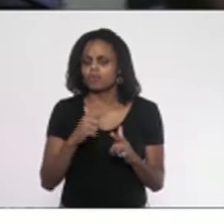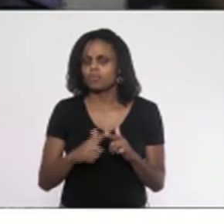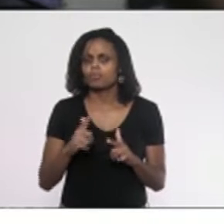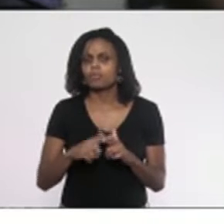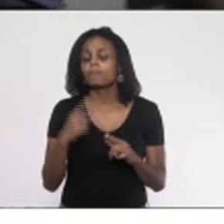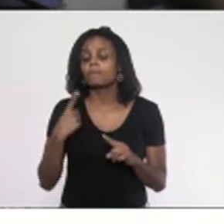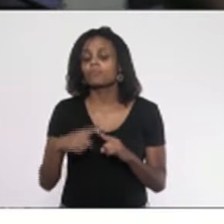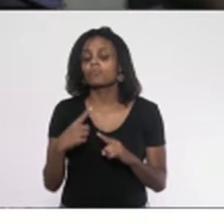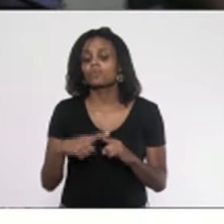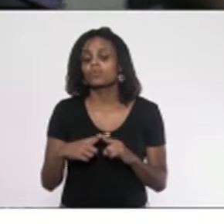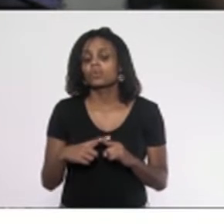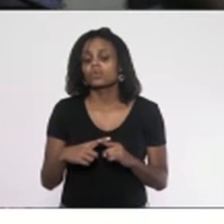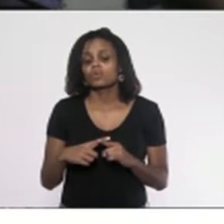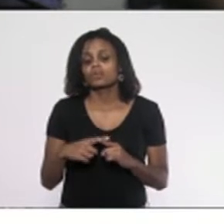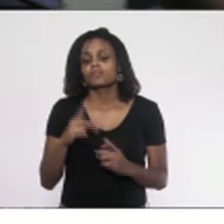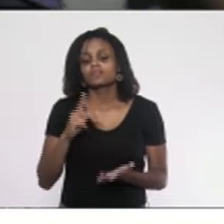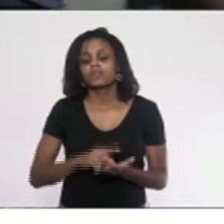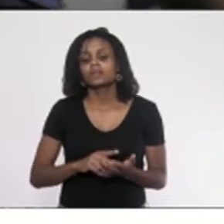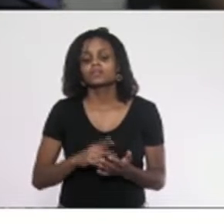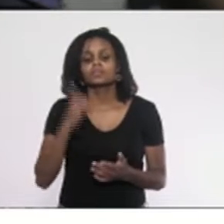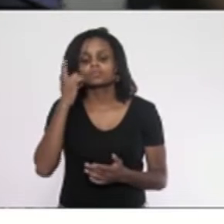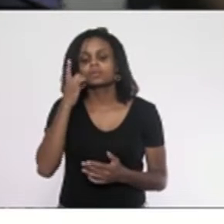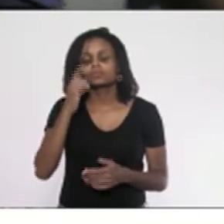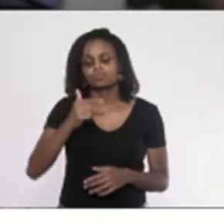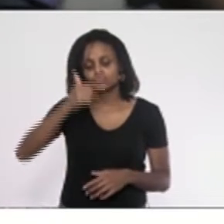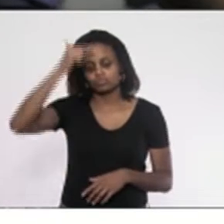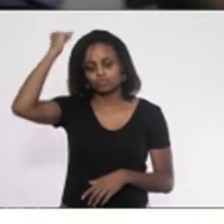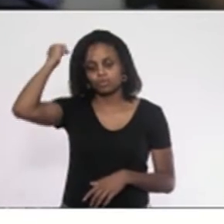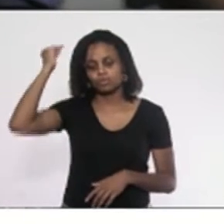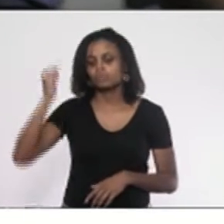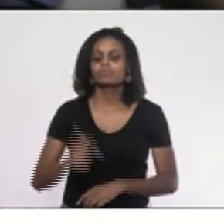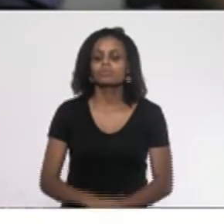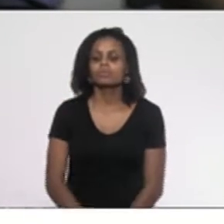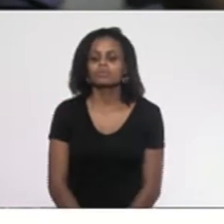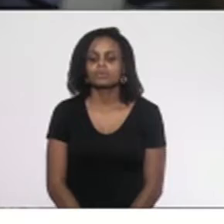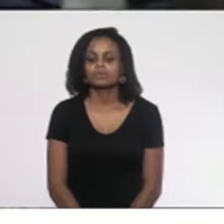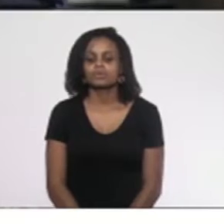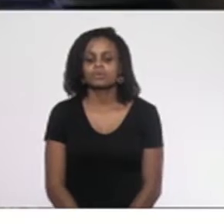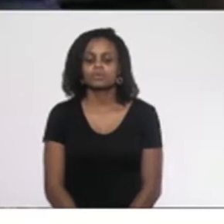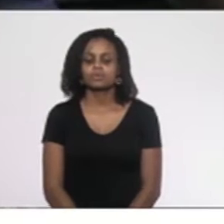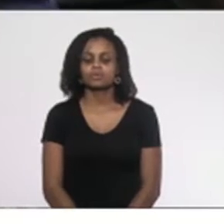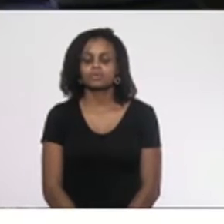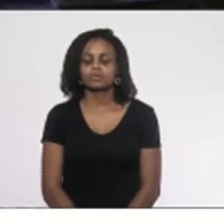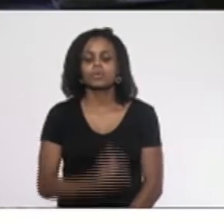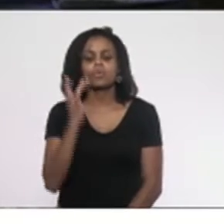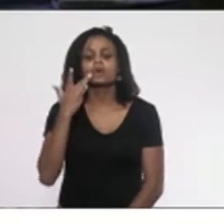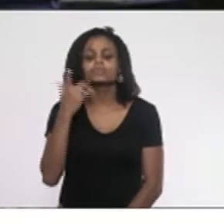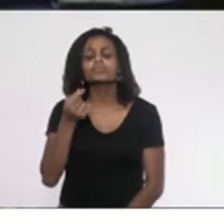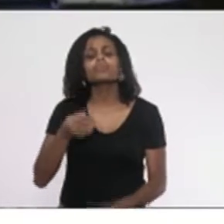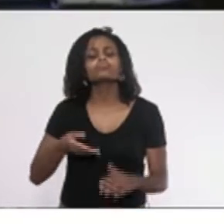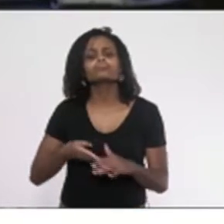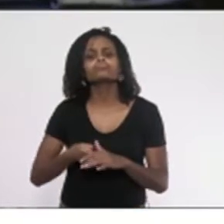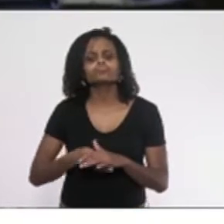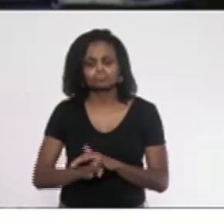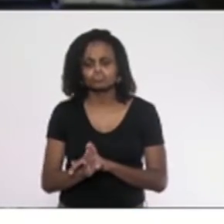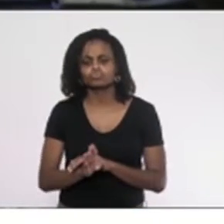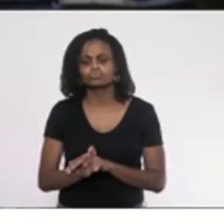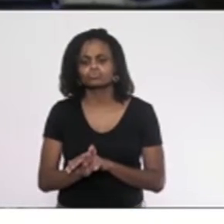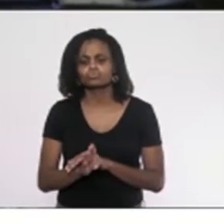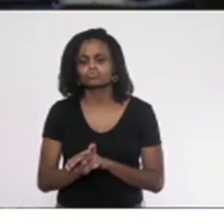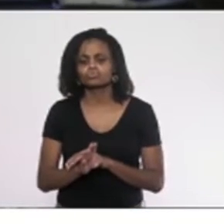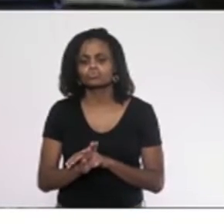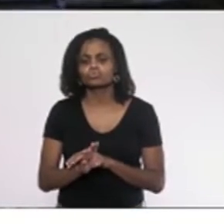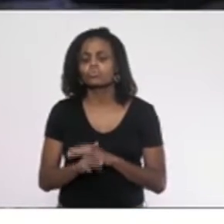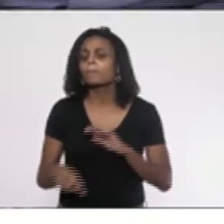Paulo, eu sou a favor, até por eu acho que o costume é fonte do direito, então